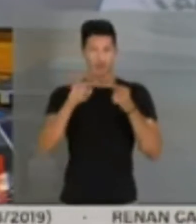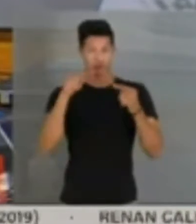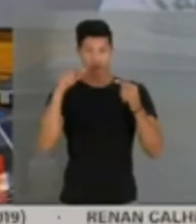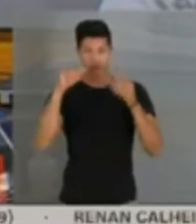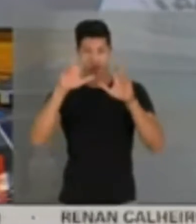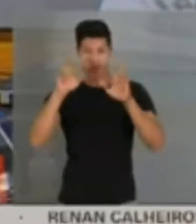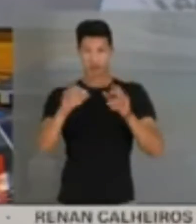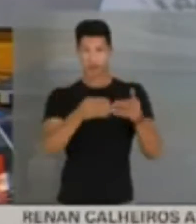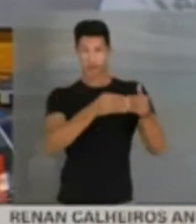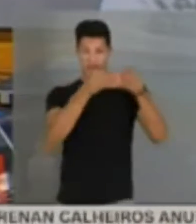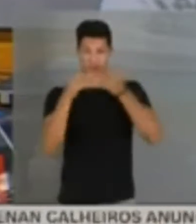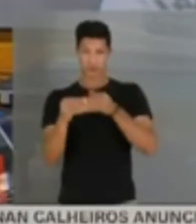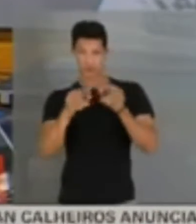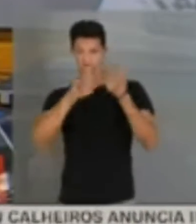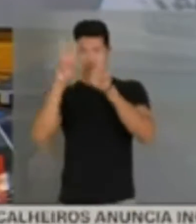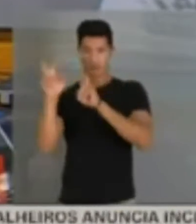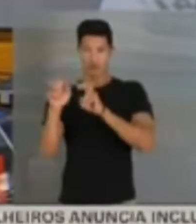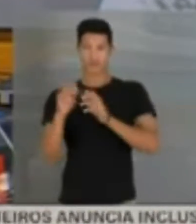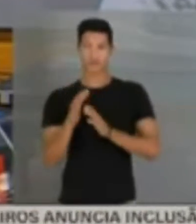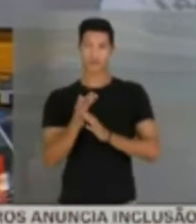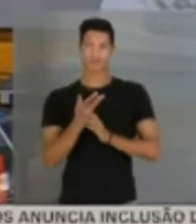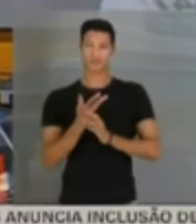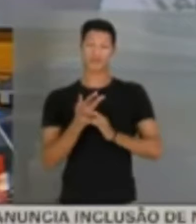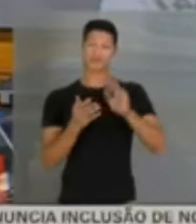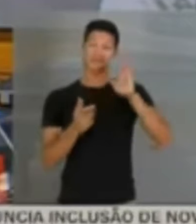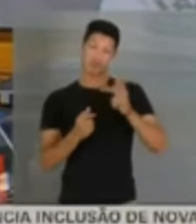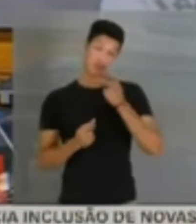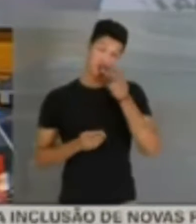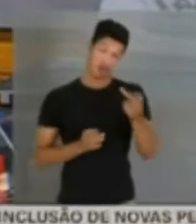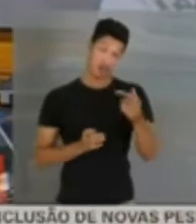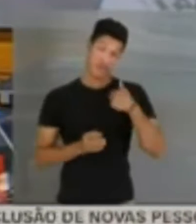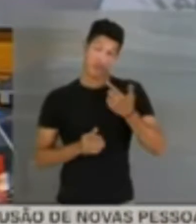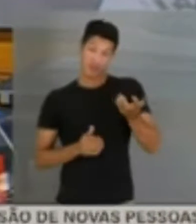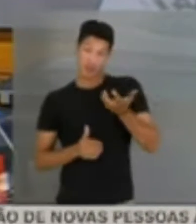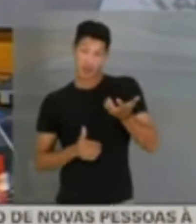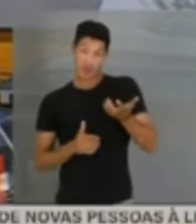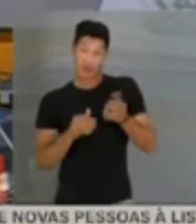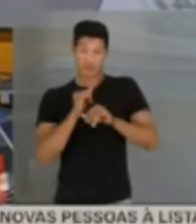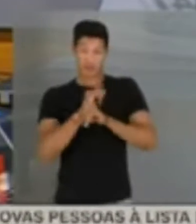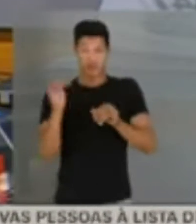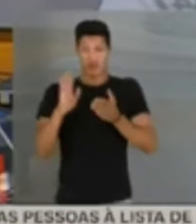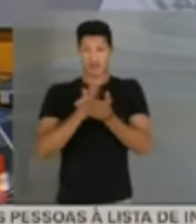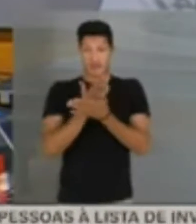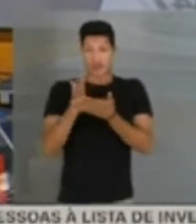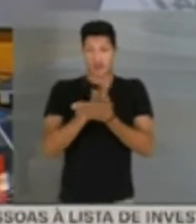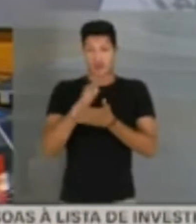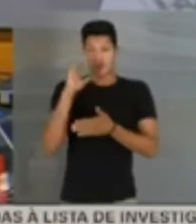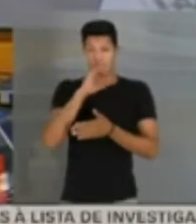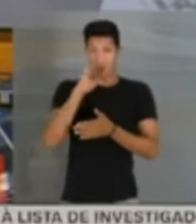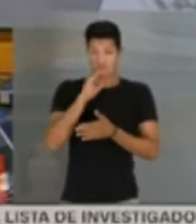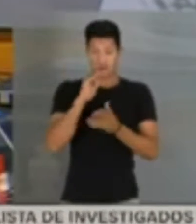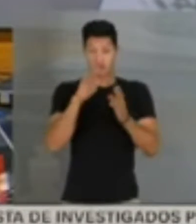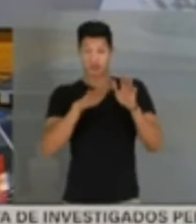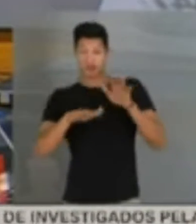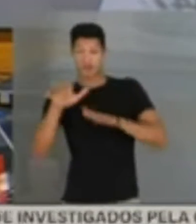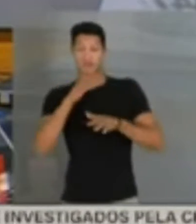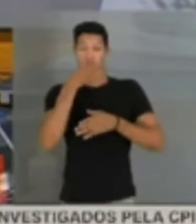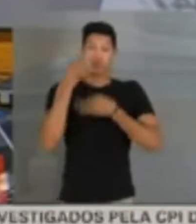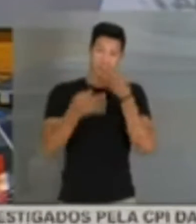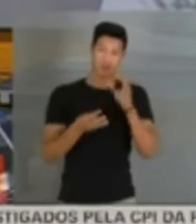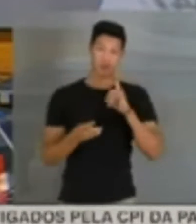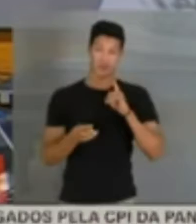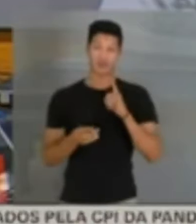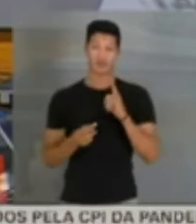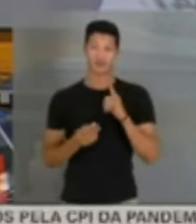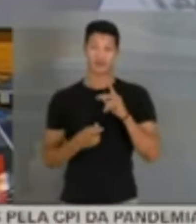mas trouxeram esse assunto. E já que falaram, eu quero traçar aqui algumas breves